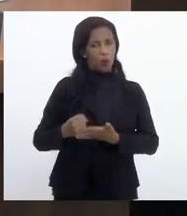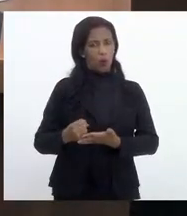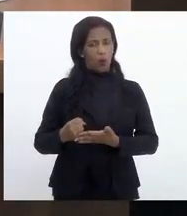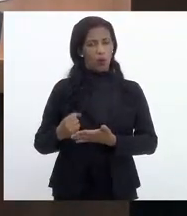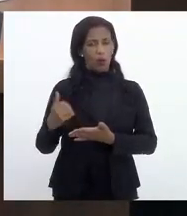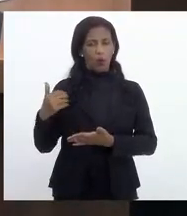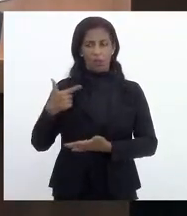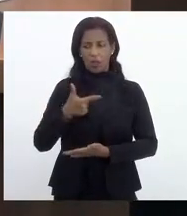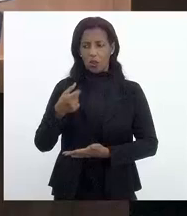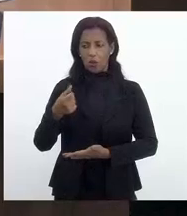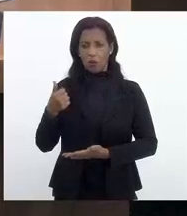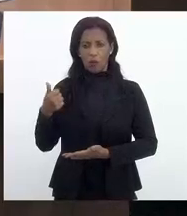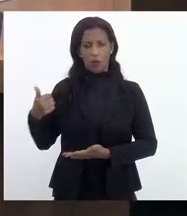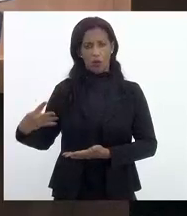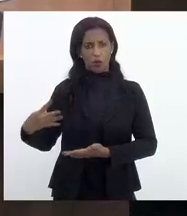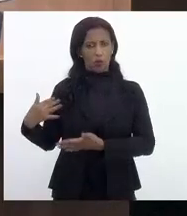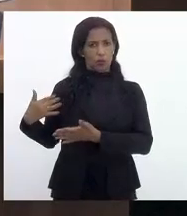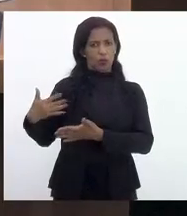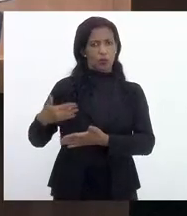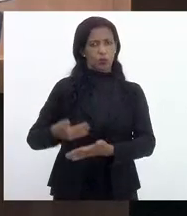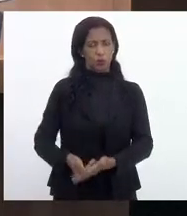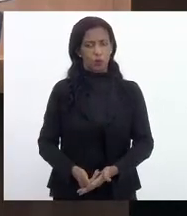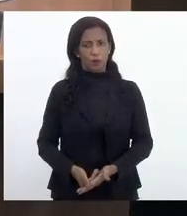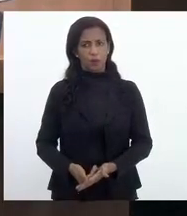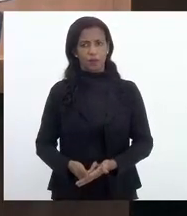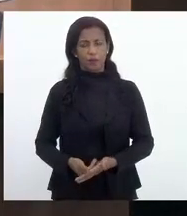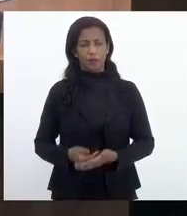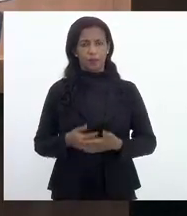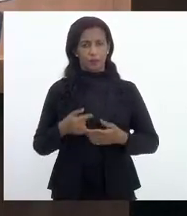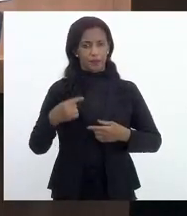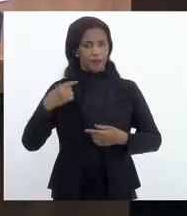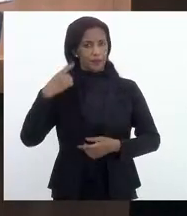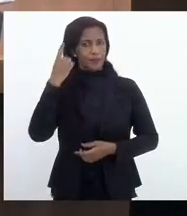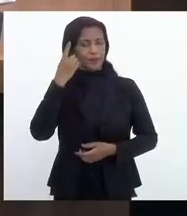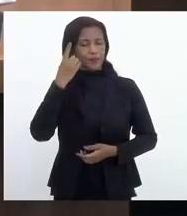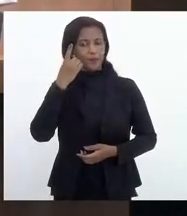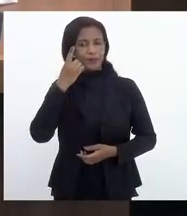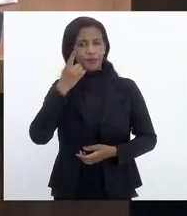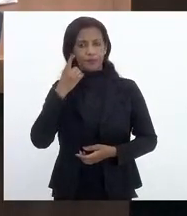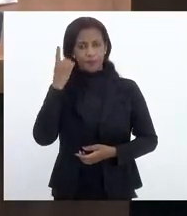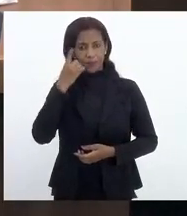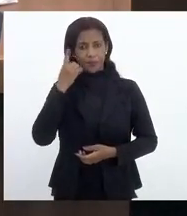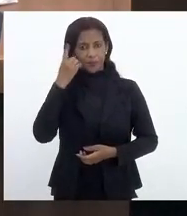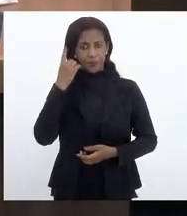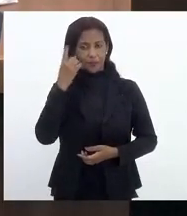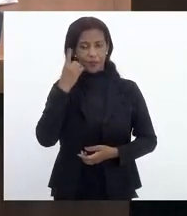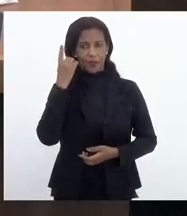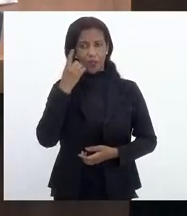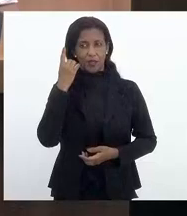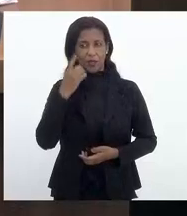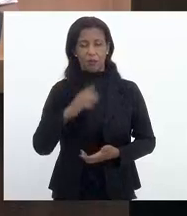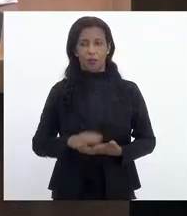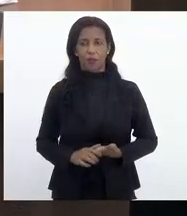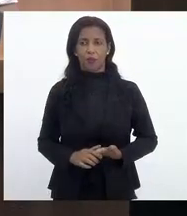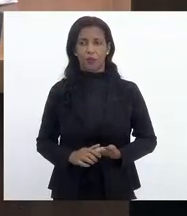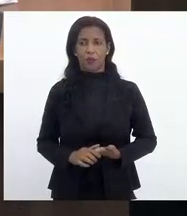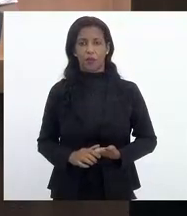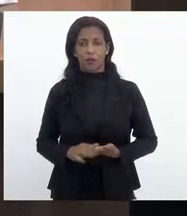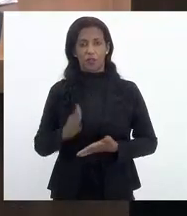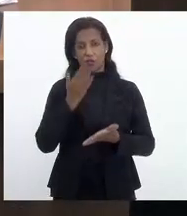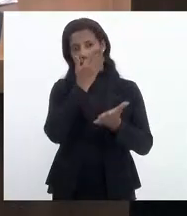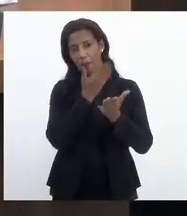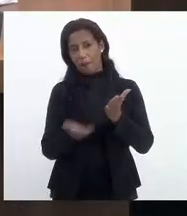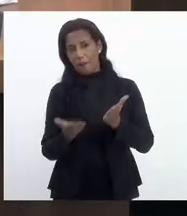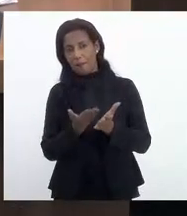desde 2014 é deputado Márcio Pacheco a gente vem tendo